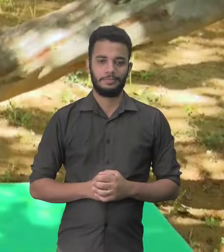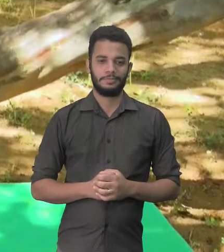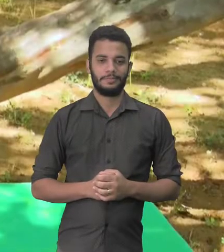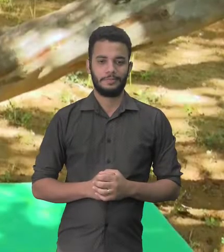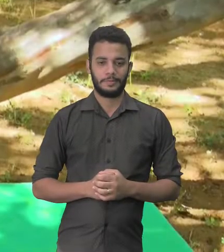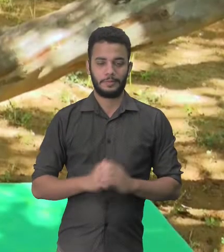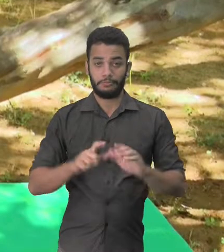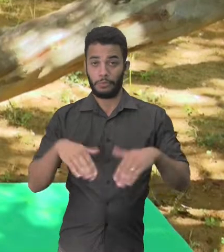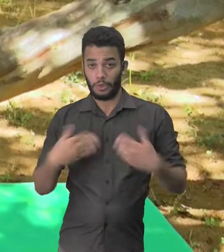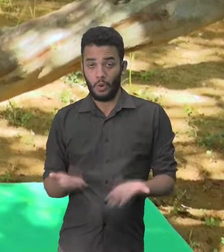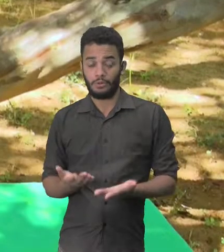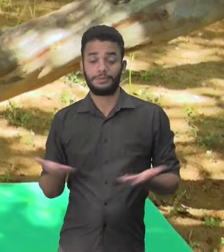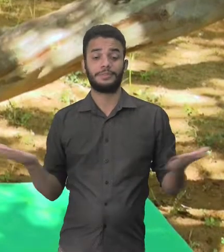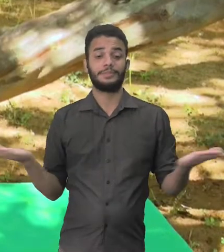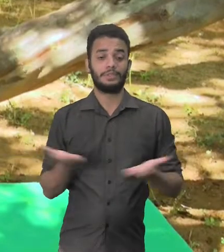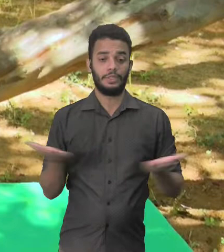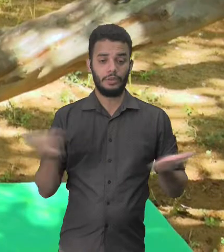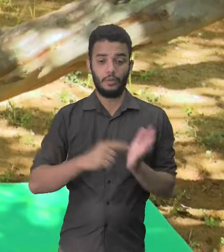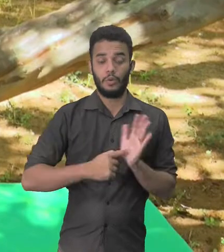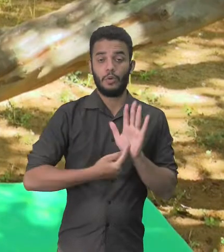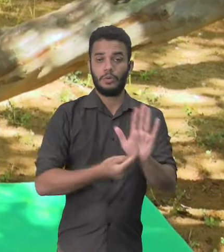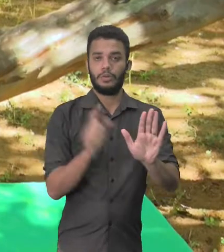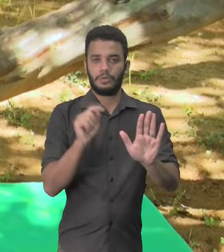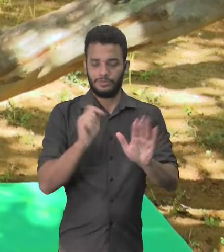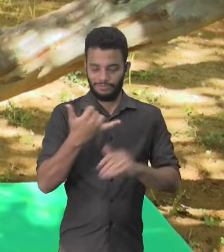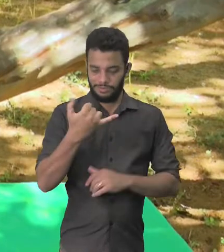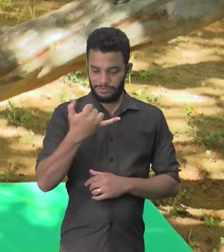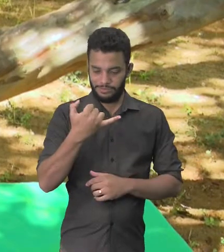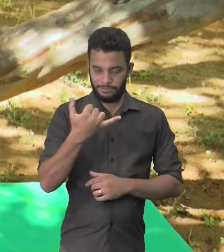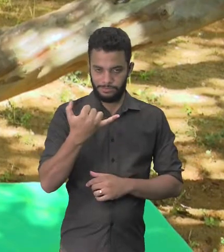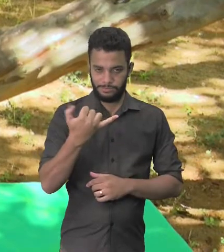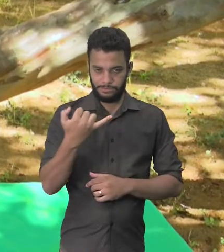Eu vou fazer um truque com essa caneta agora.